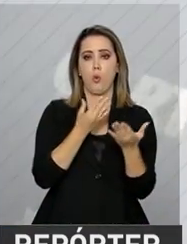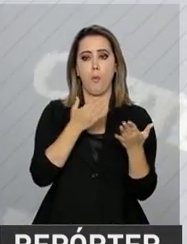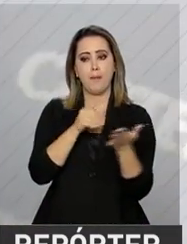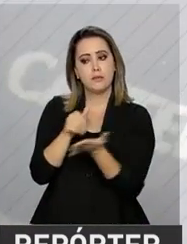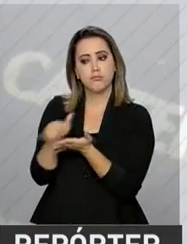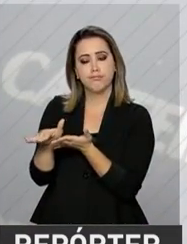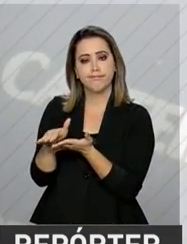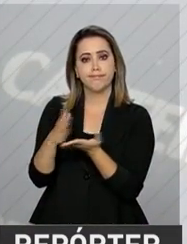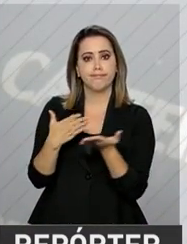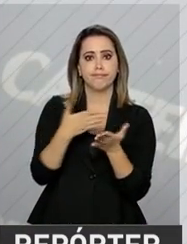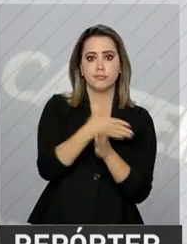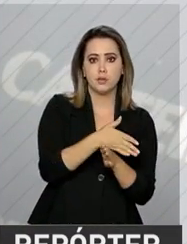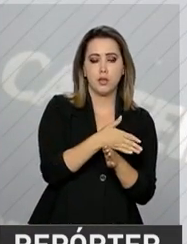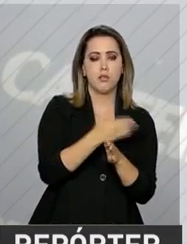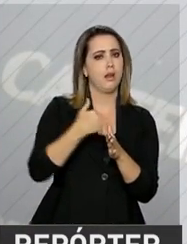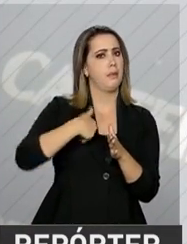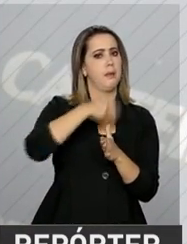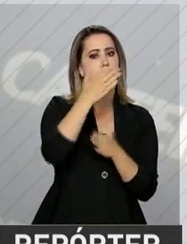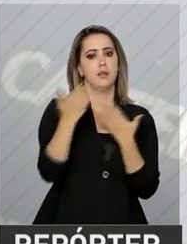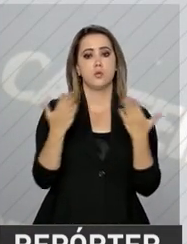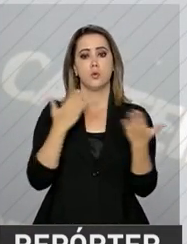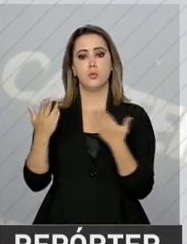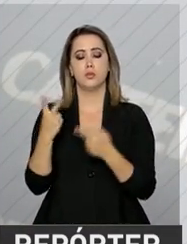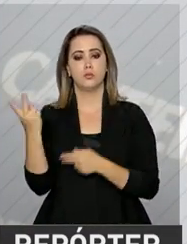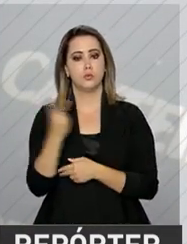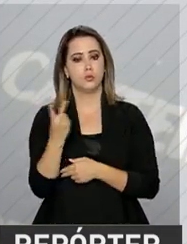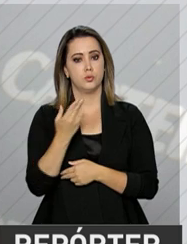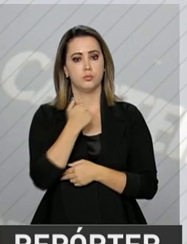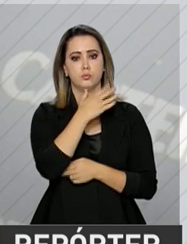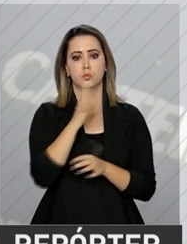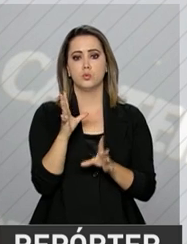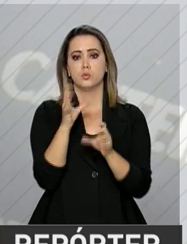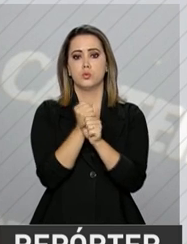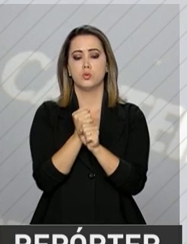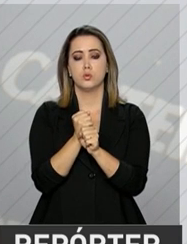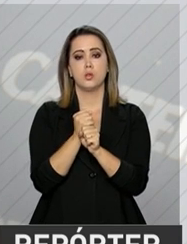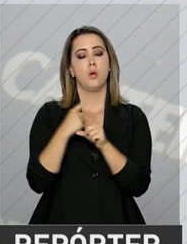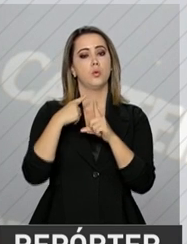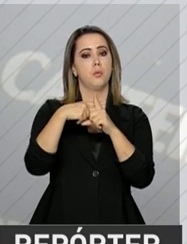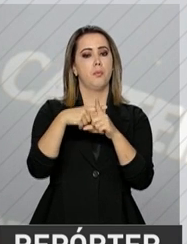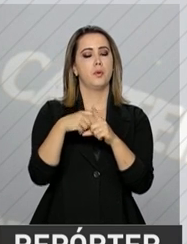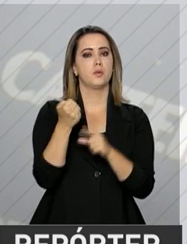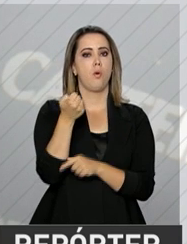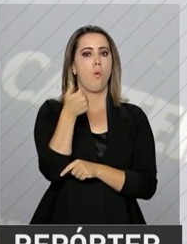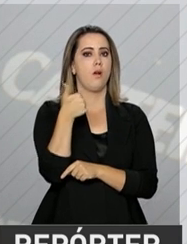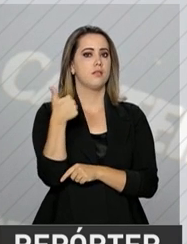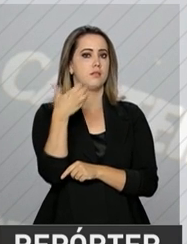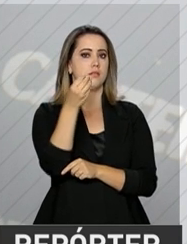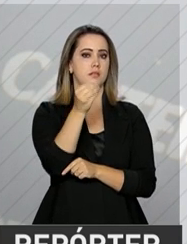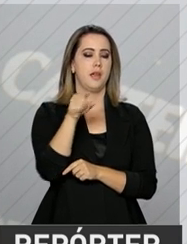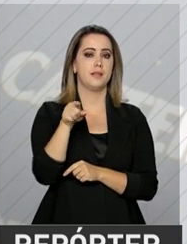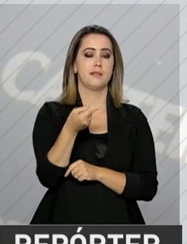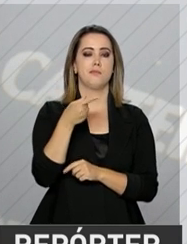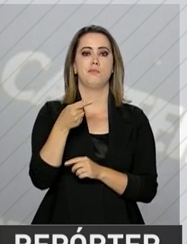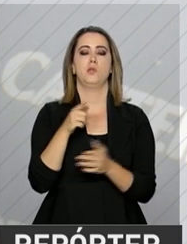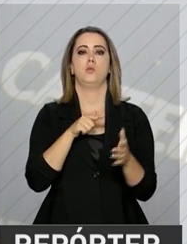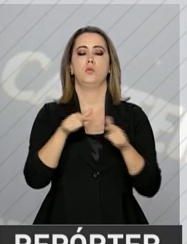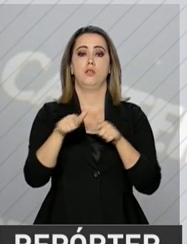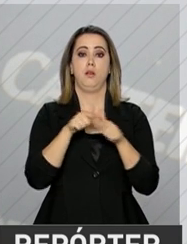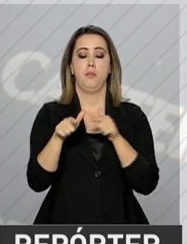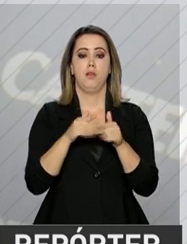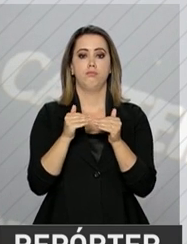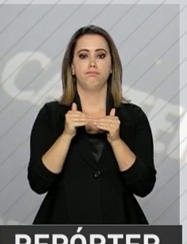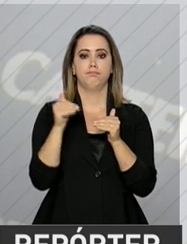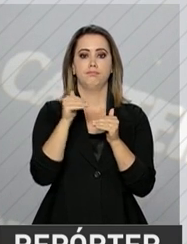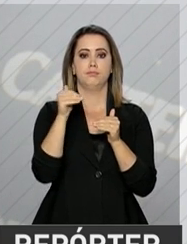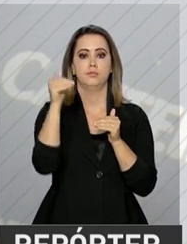todo, entre admissões e demissões em junho, o saldo ficou positivo em quase 10 mil postos de trabalho, um aumento